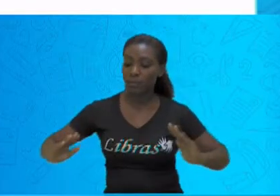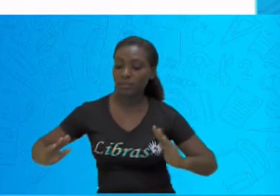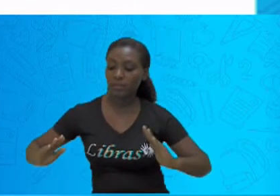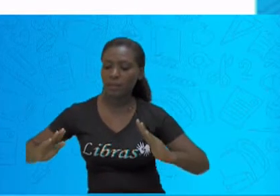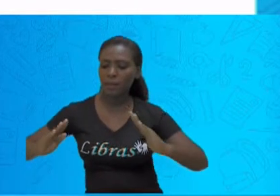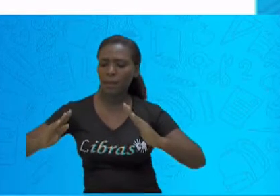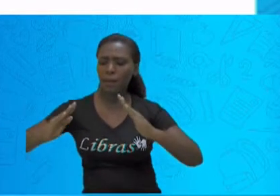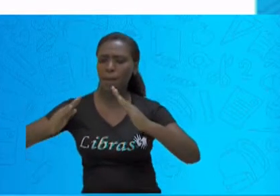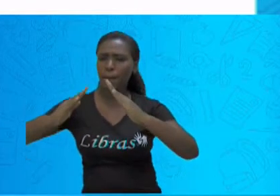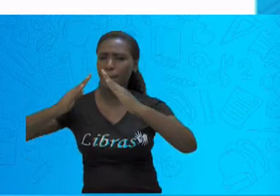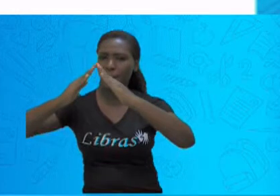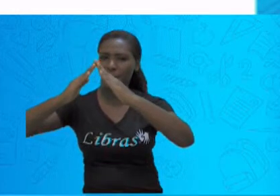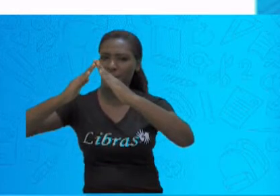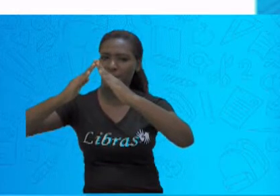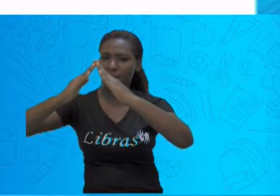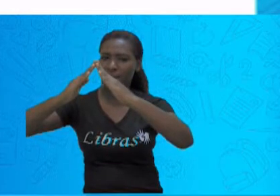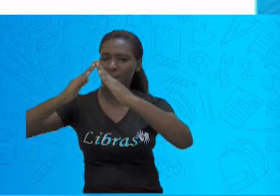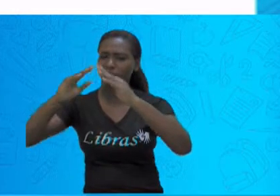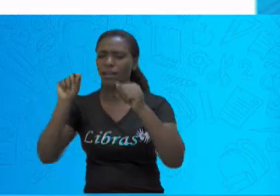então servia como templos